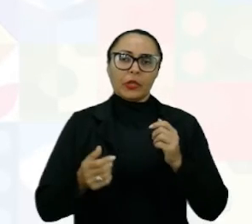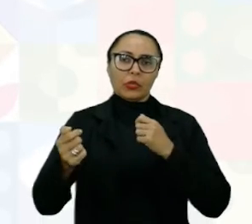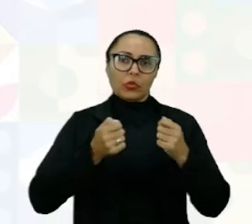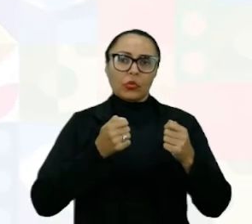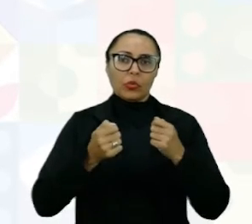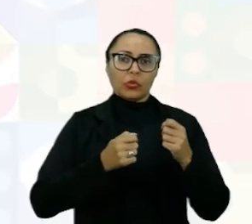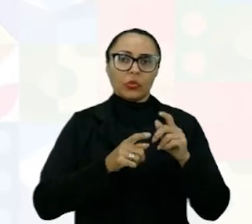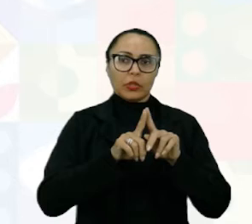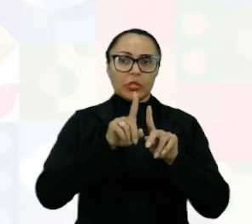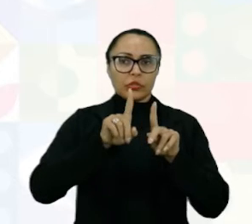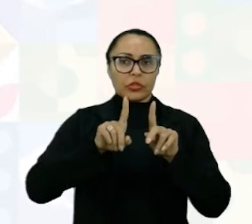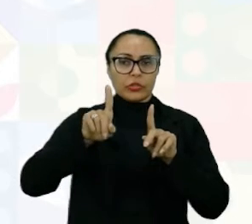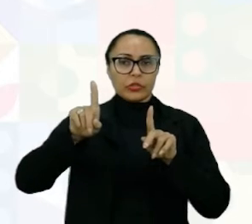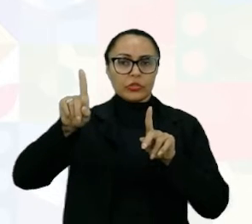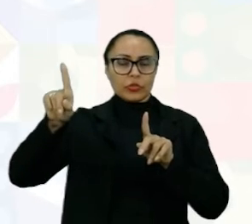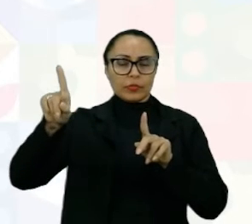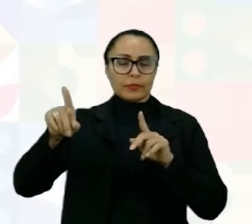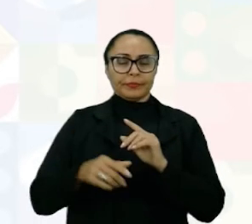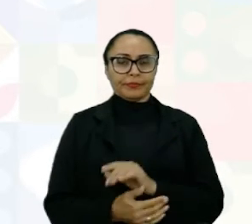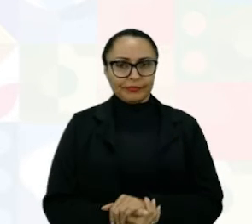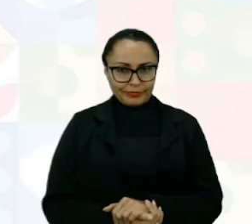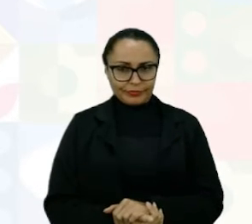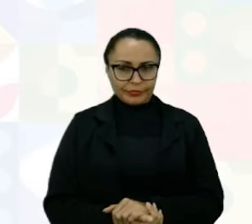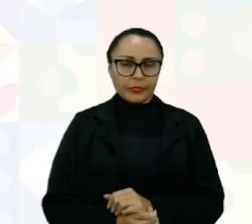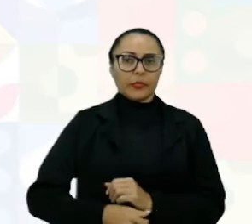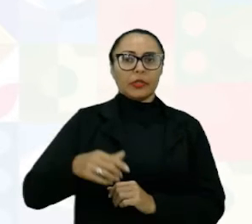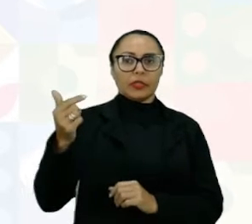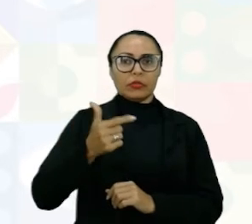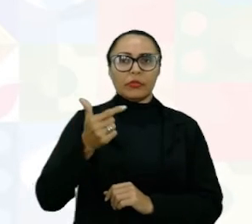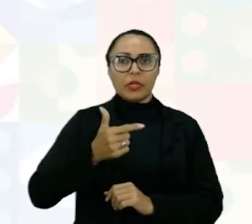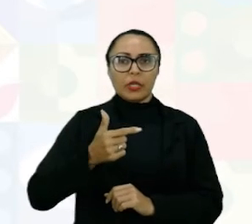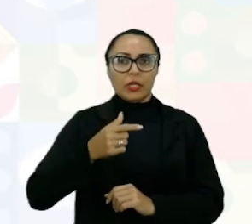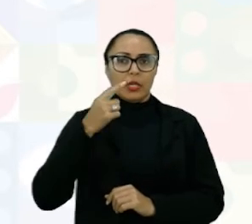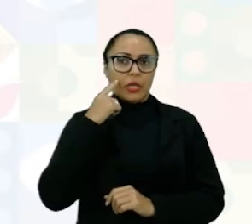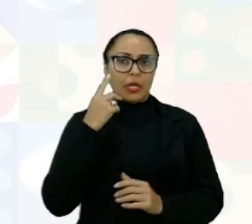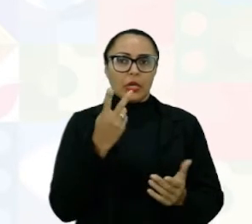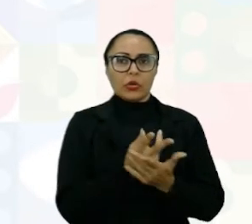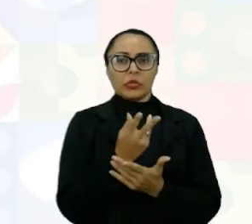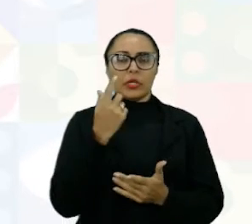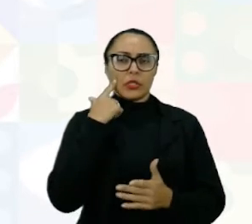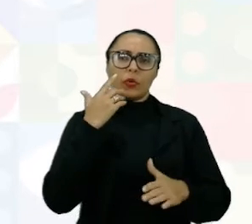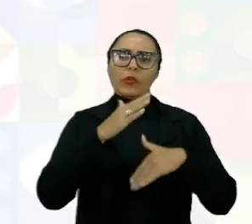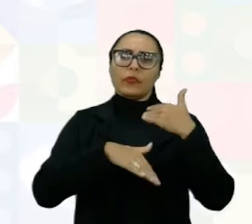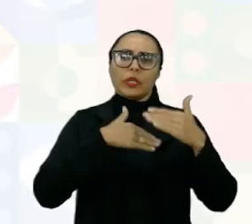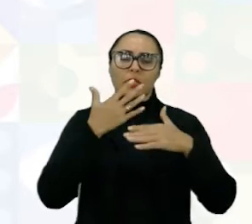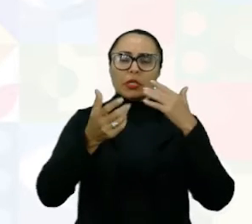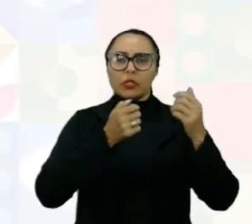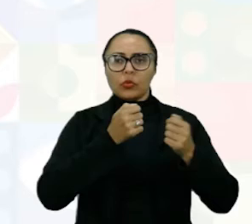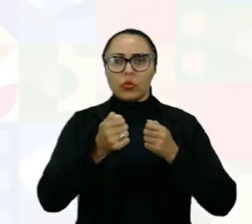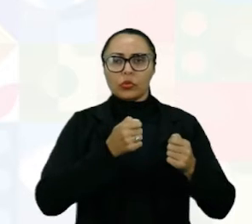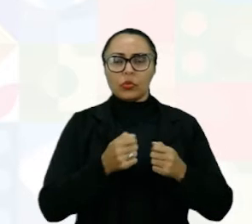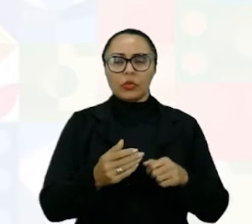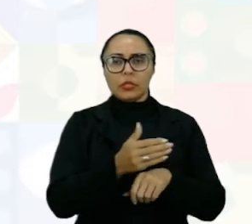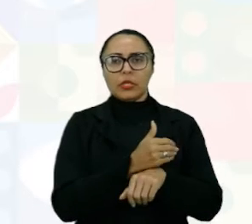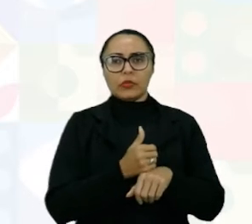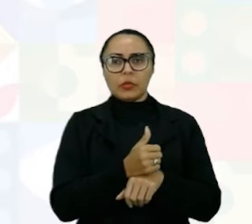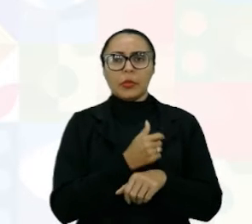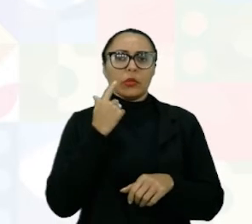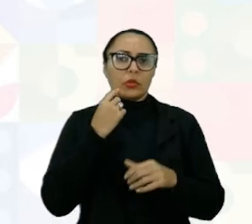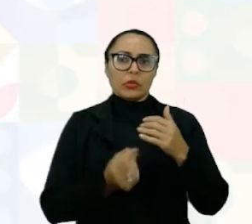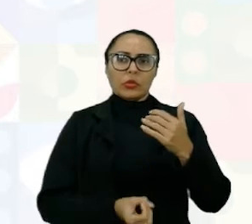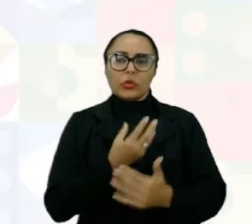estatístico. Nessa segunda fase, ocorre um avanço no controle da qualidade pelo surgimento